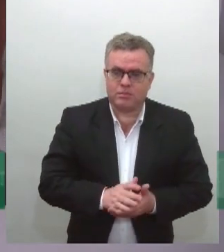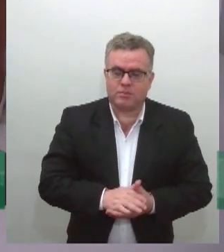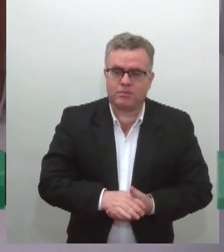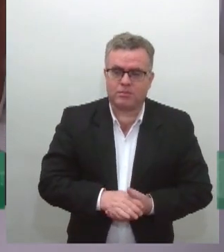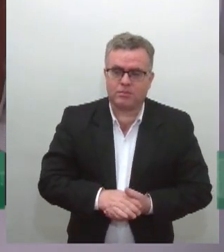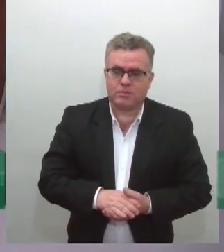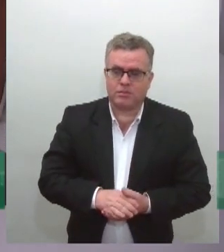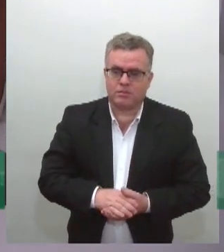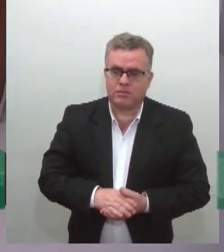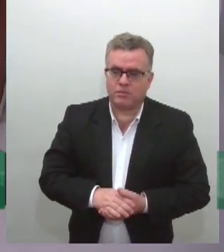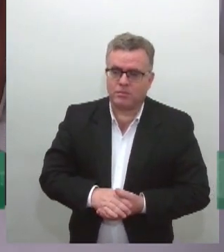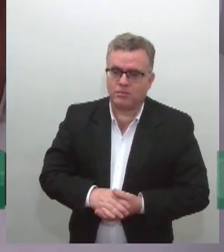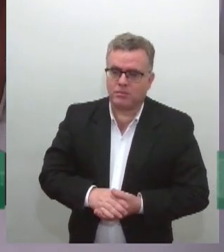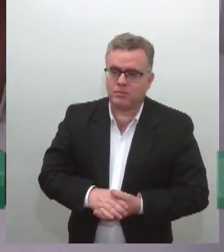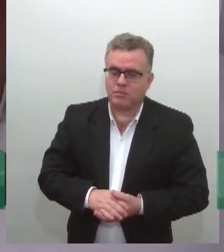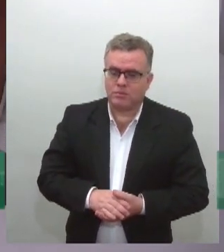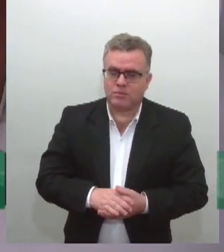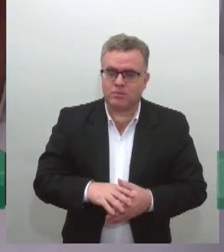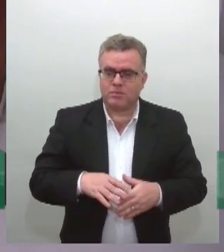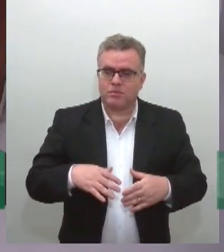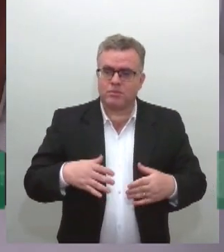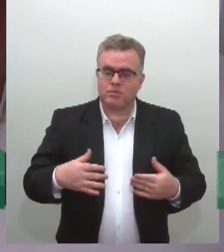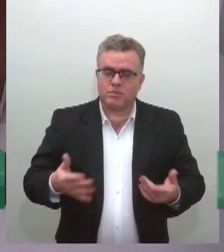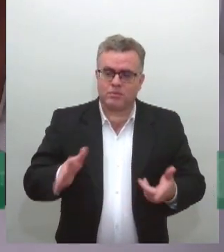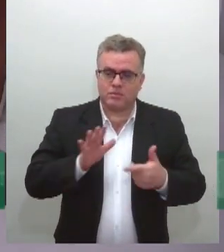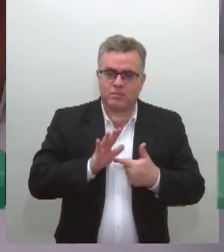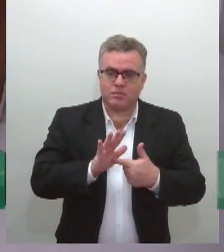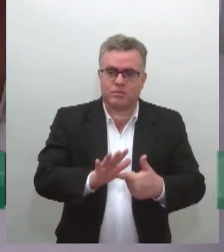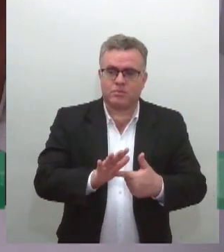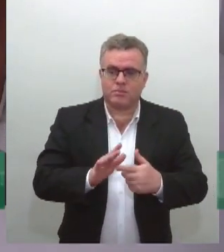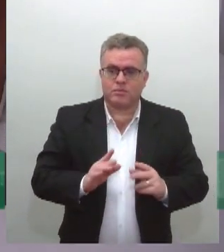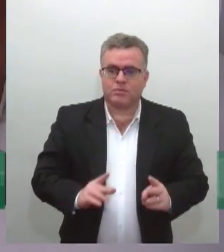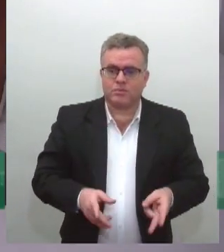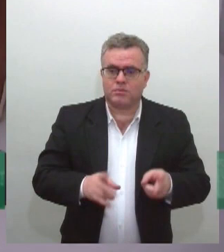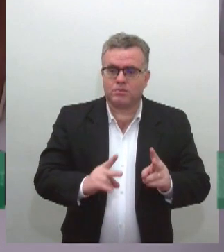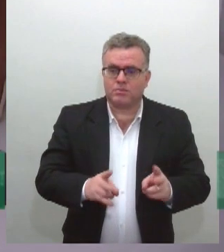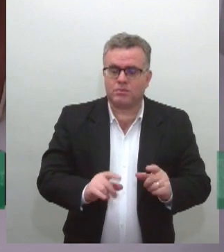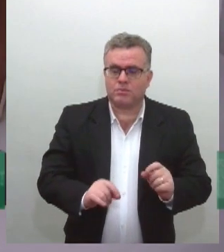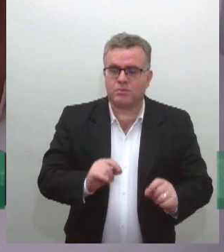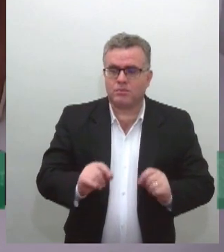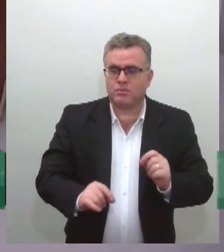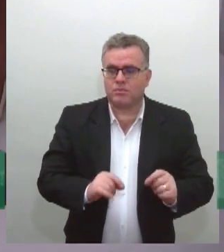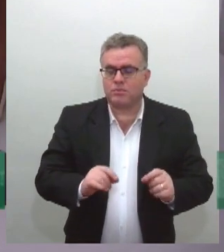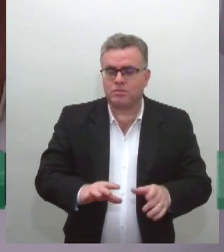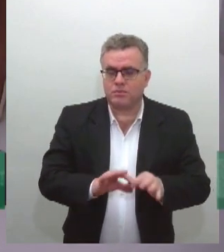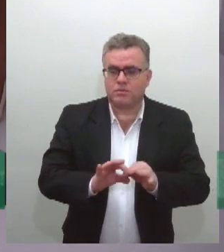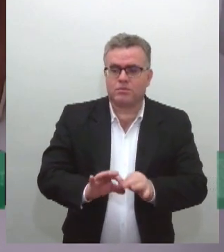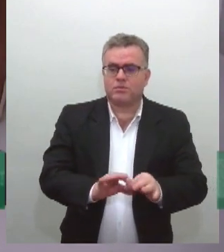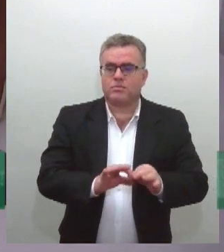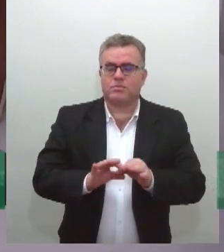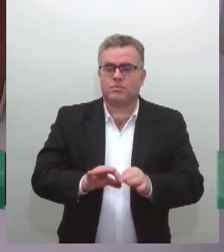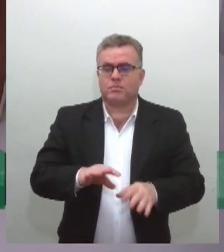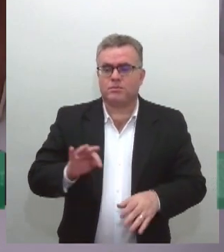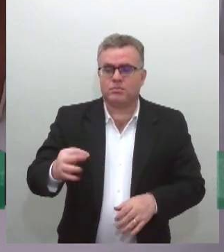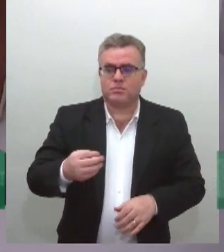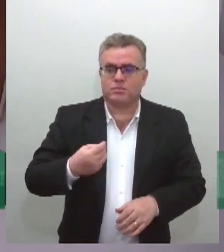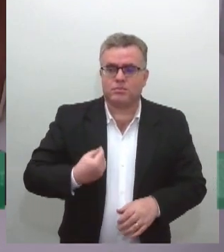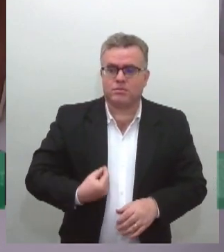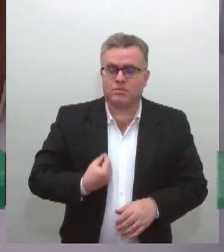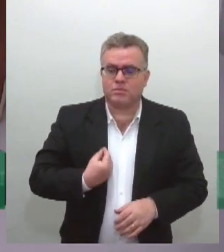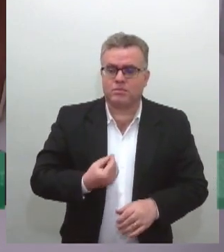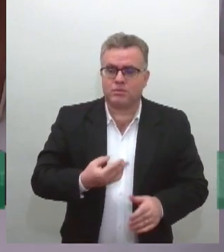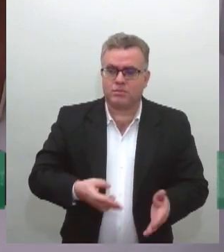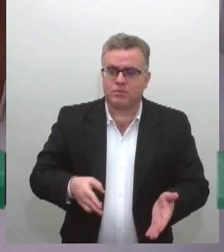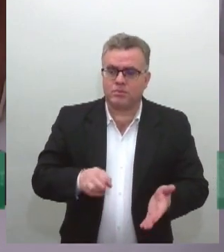Tiane, tem um ponto aí, né, que também se une com essa questão da participação popular, que é essa